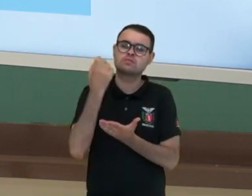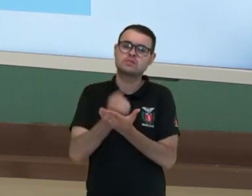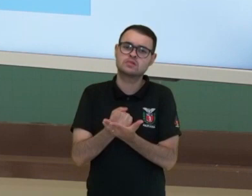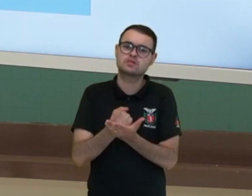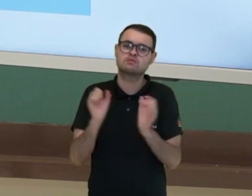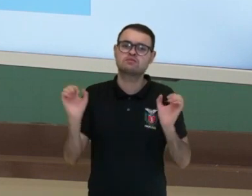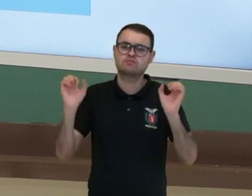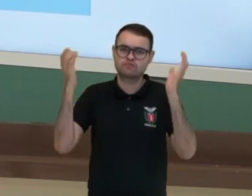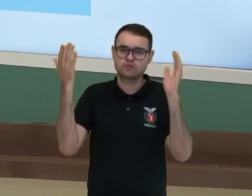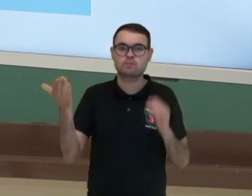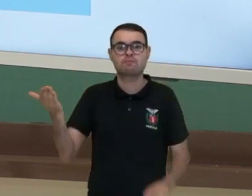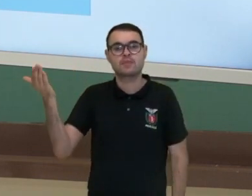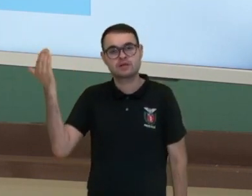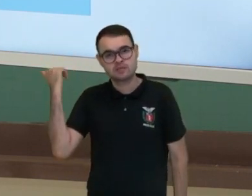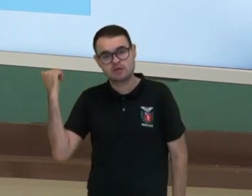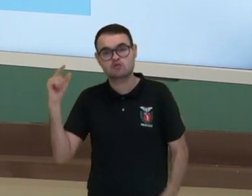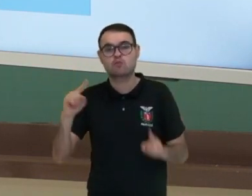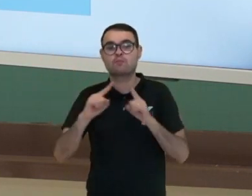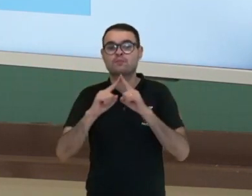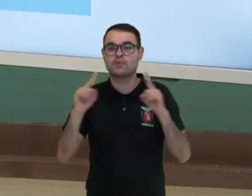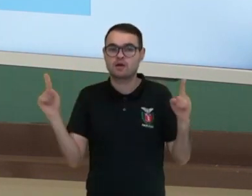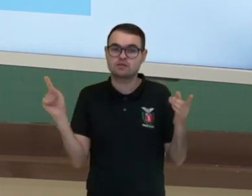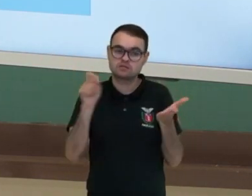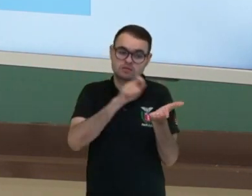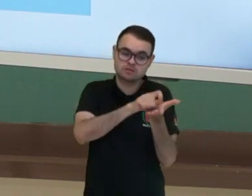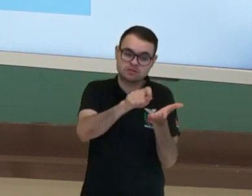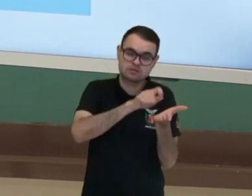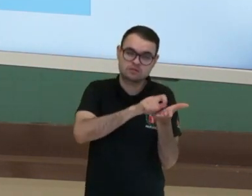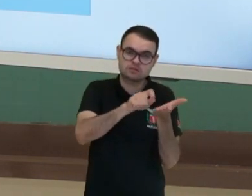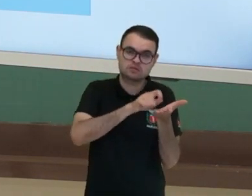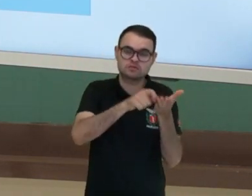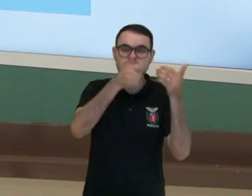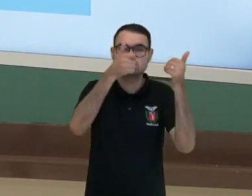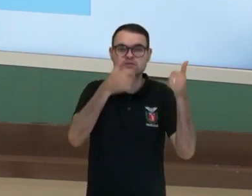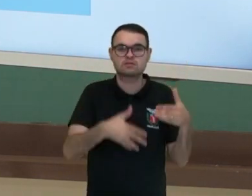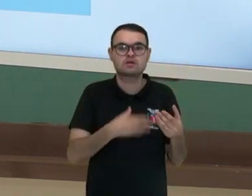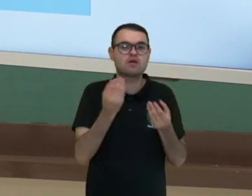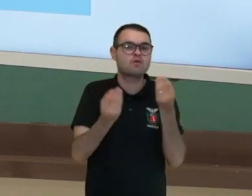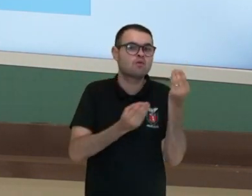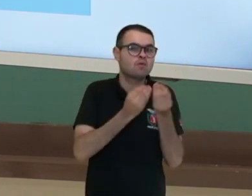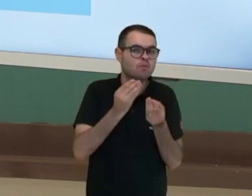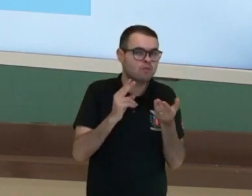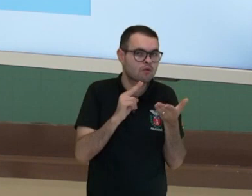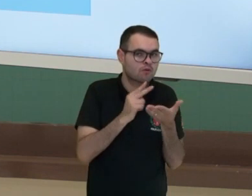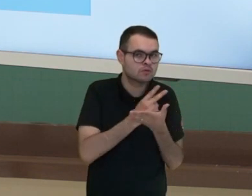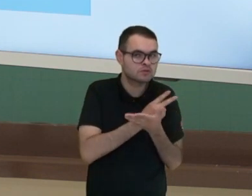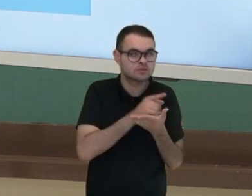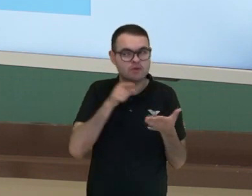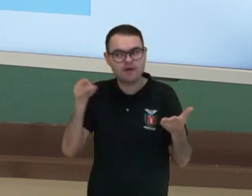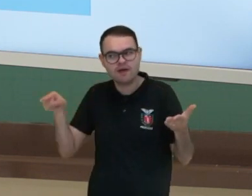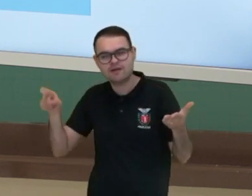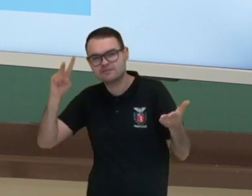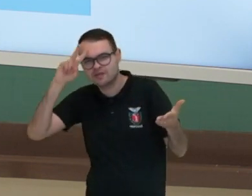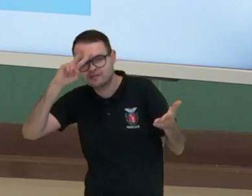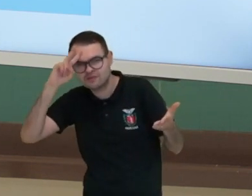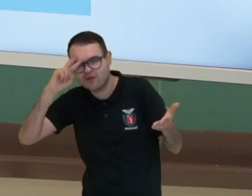evento passado. Já a escrita explica como ocorreu essa história, né? Como que foi a seleção